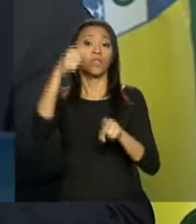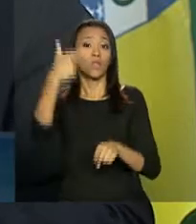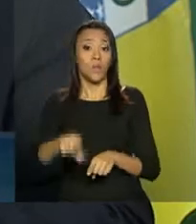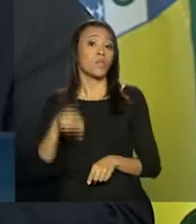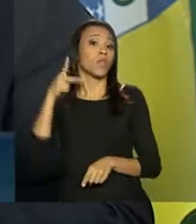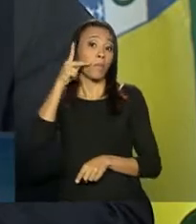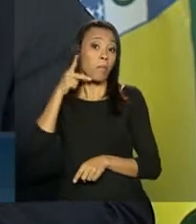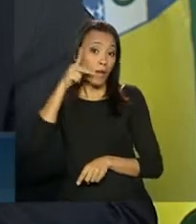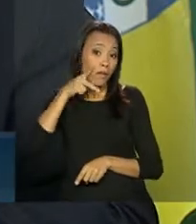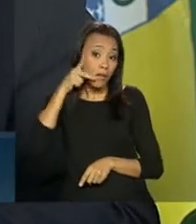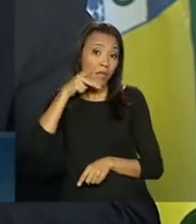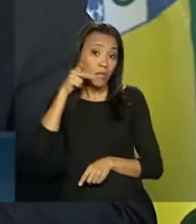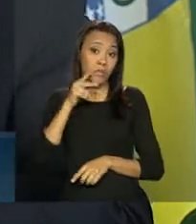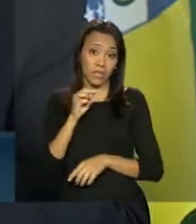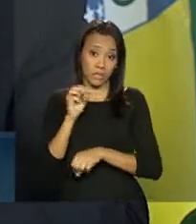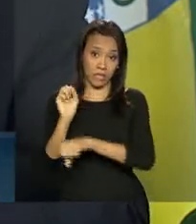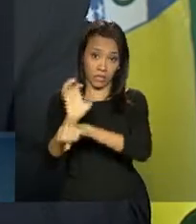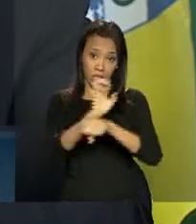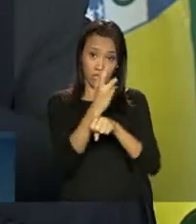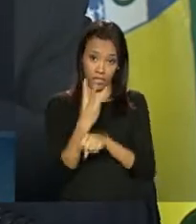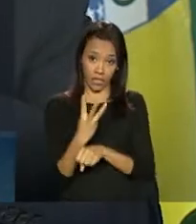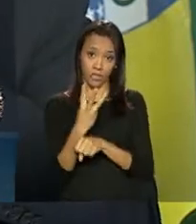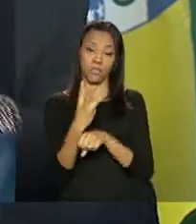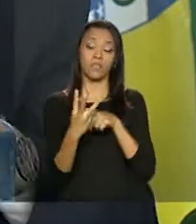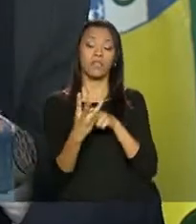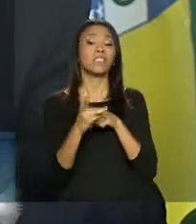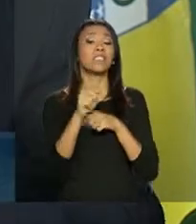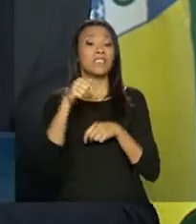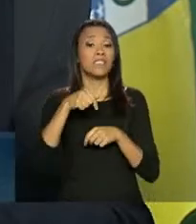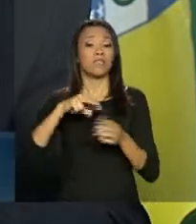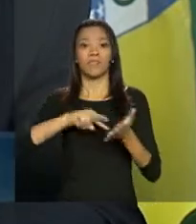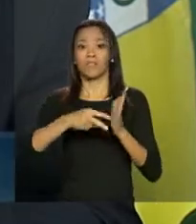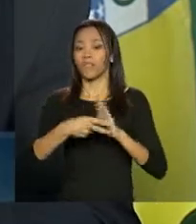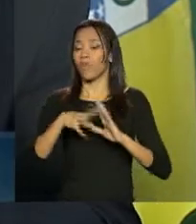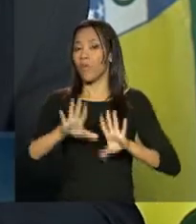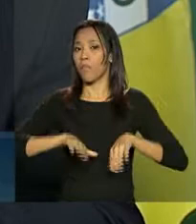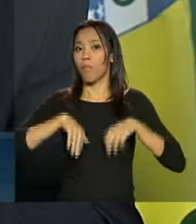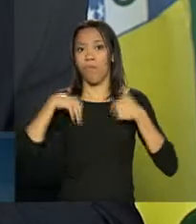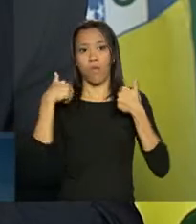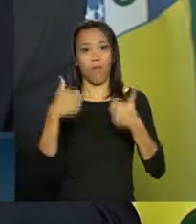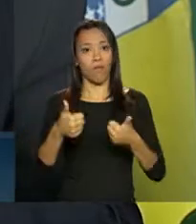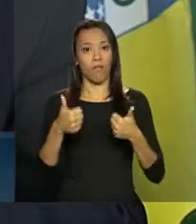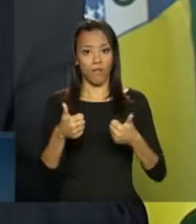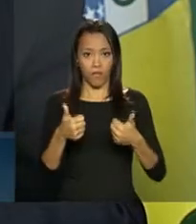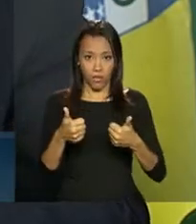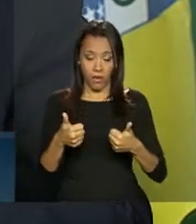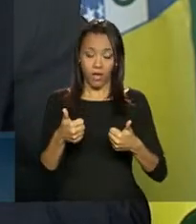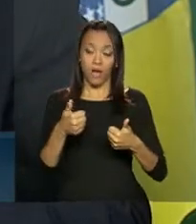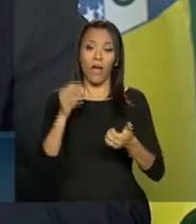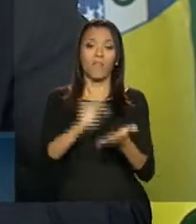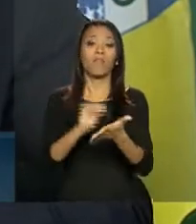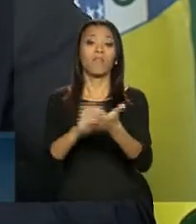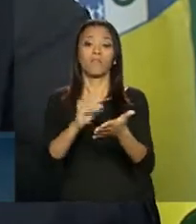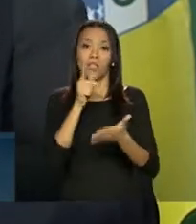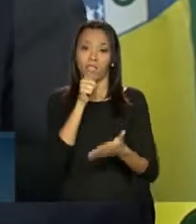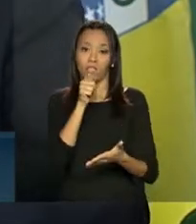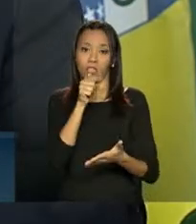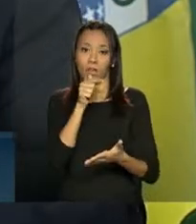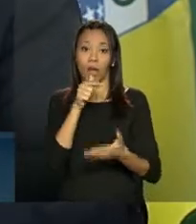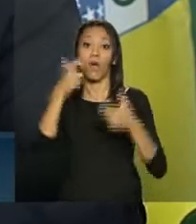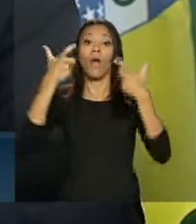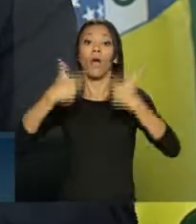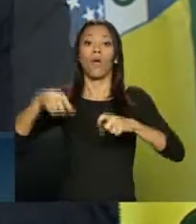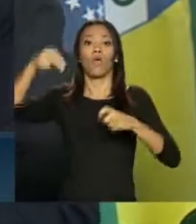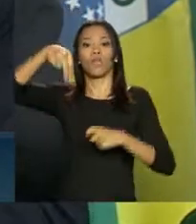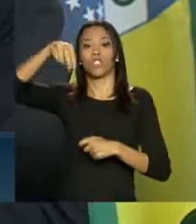elas vão dar uma melhorada significativa na questão hídrica da região Nordeste